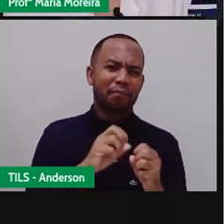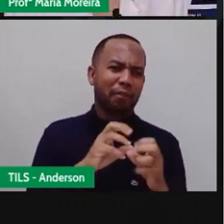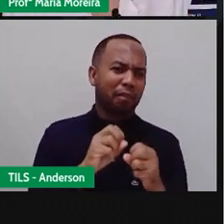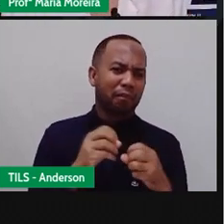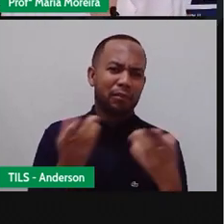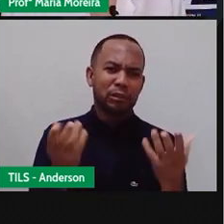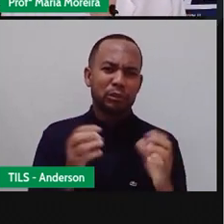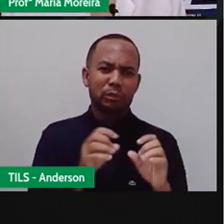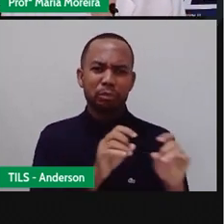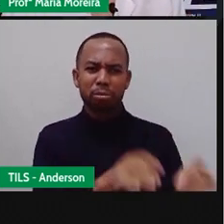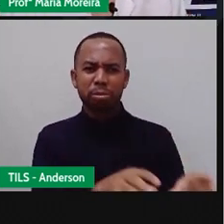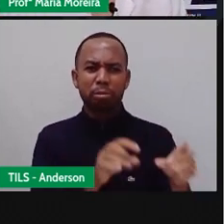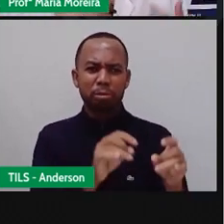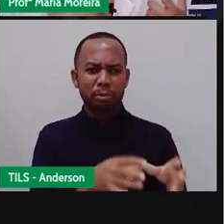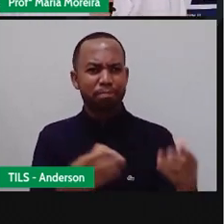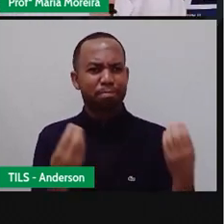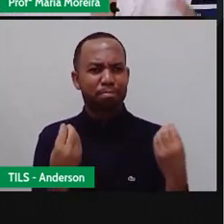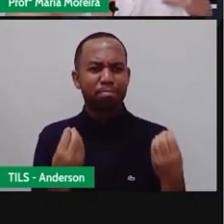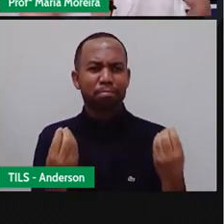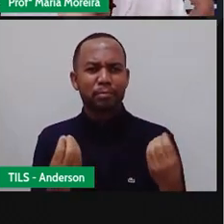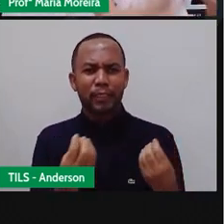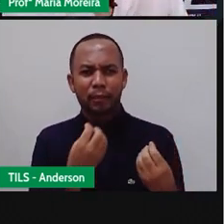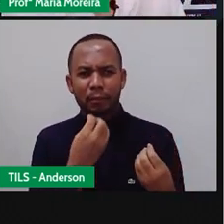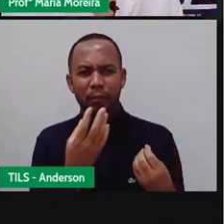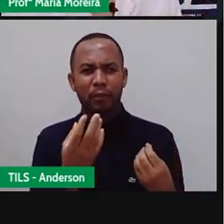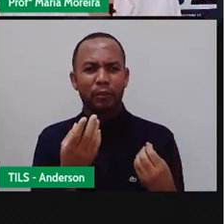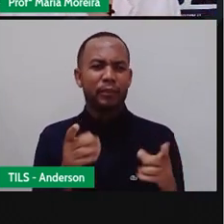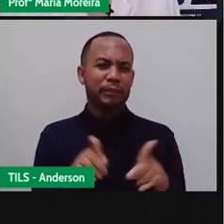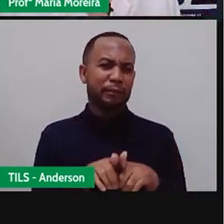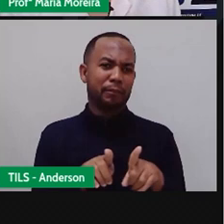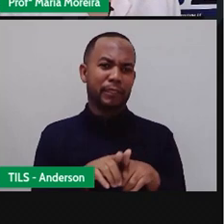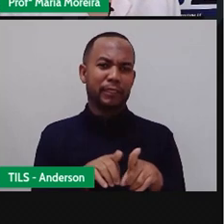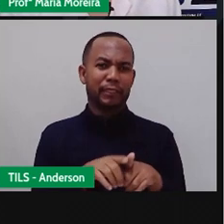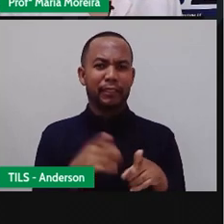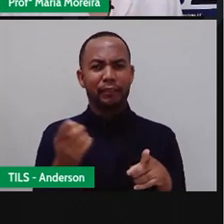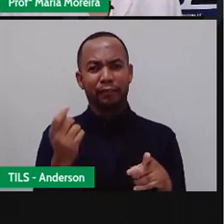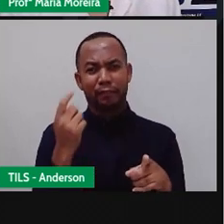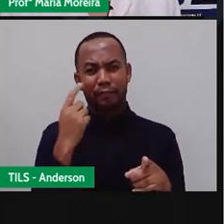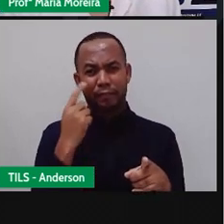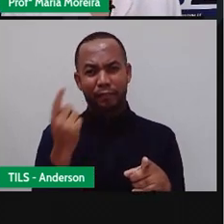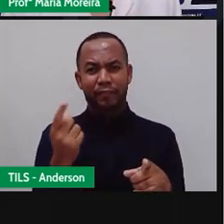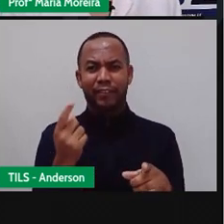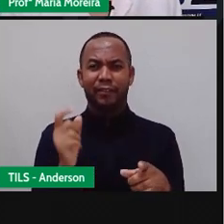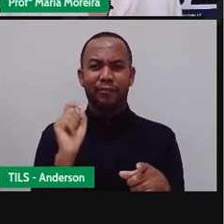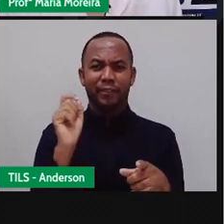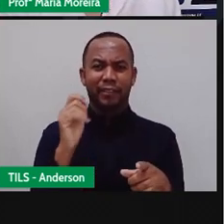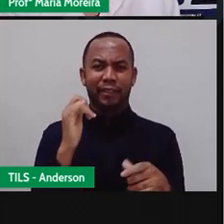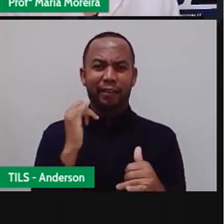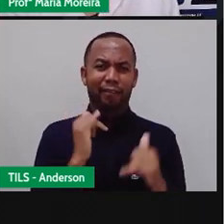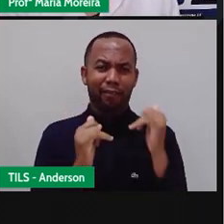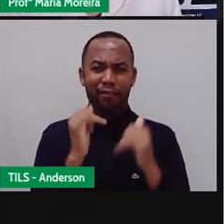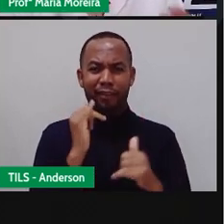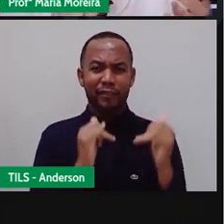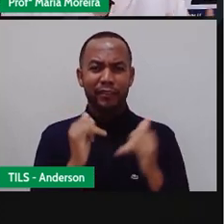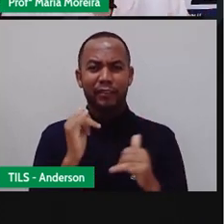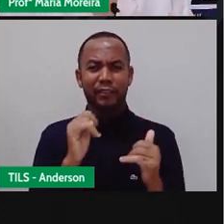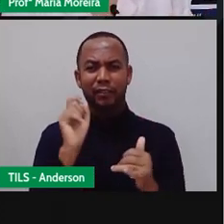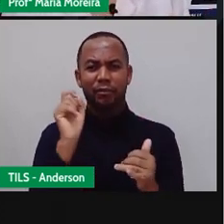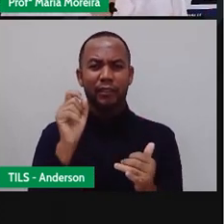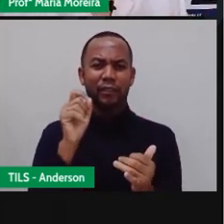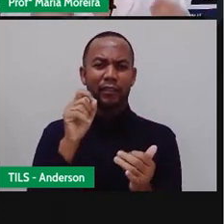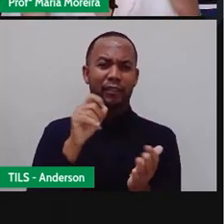periódicos as revistas é isso a gente também tem o que a energia né que utilizada aí para